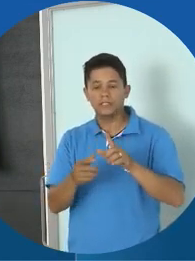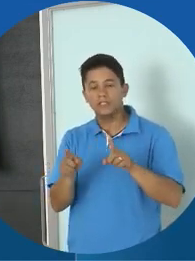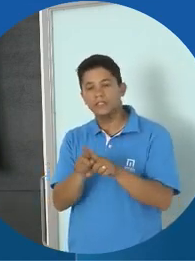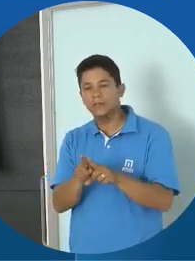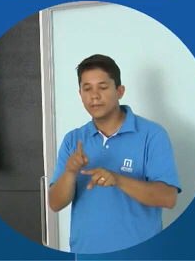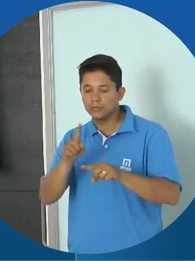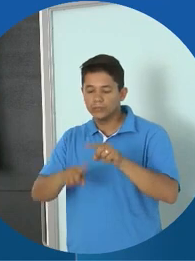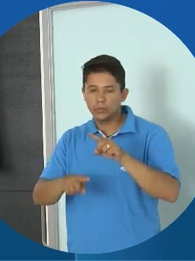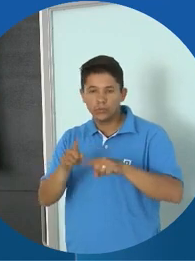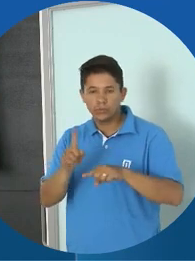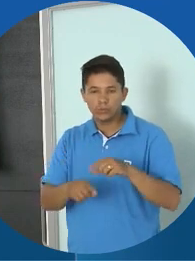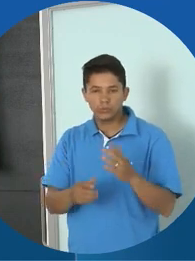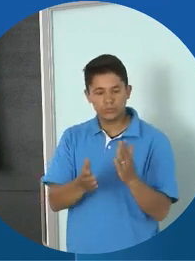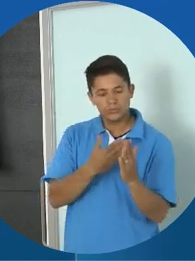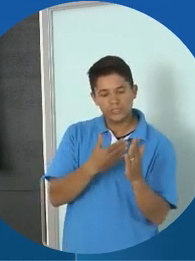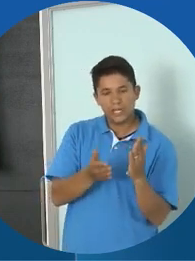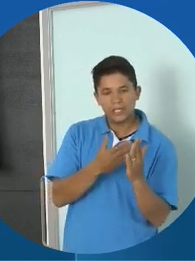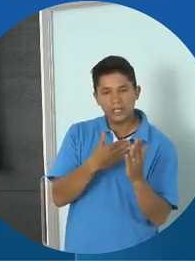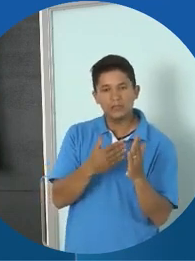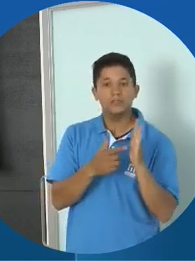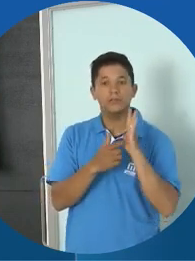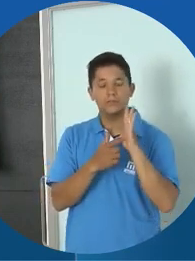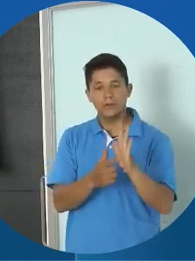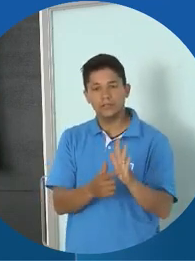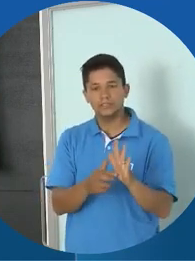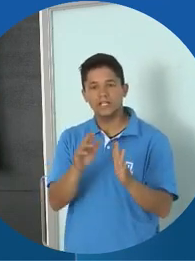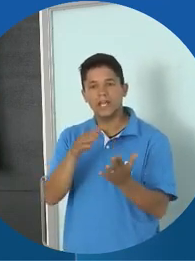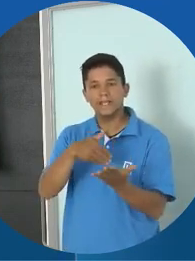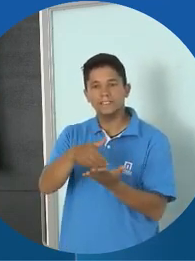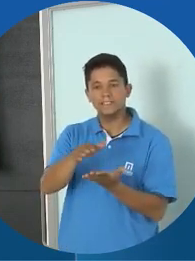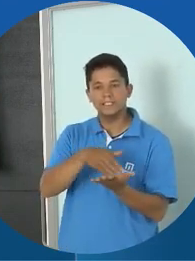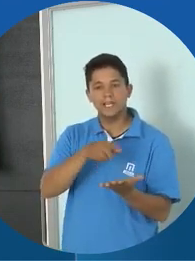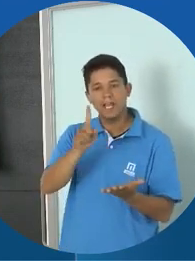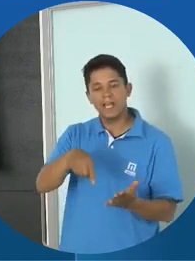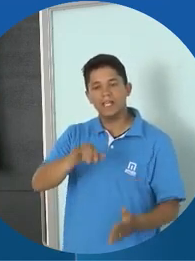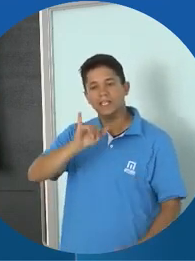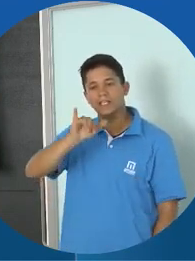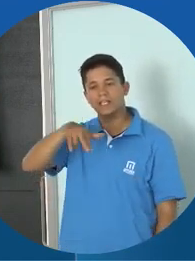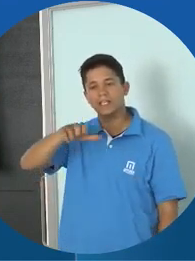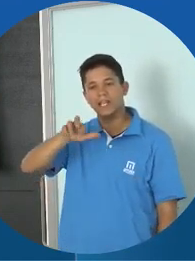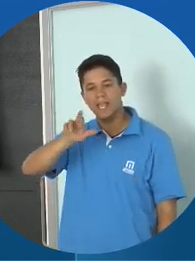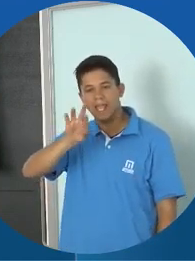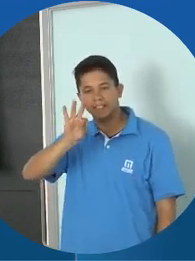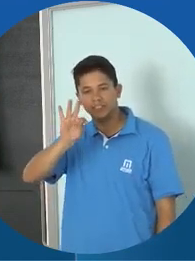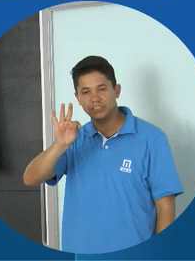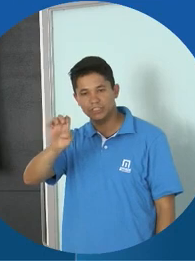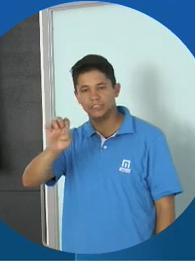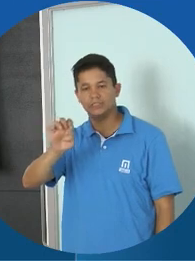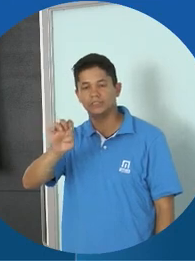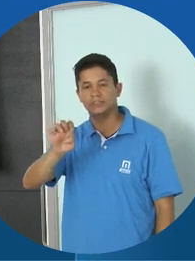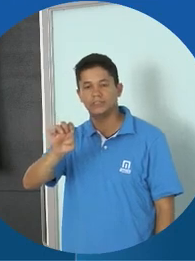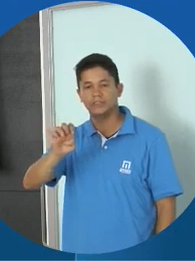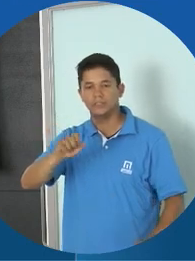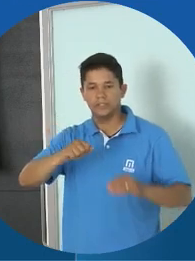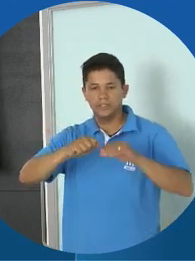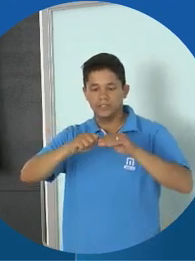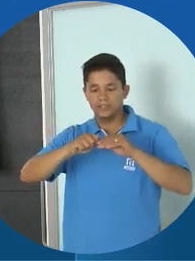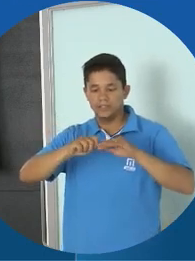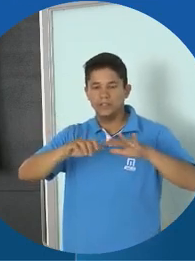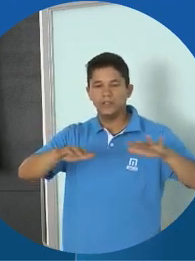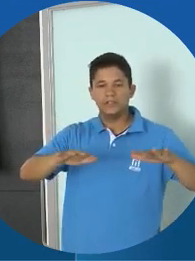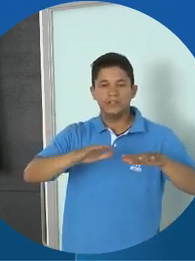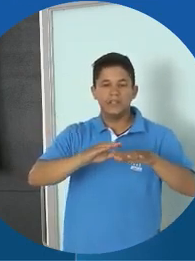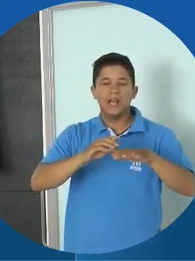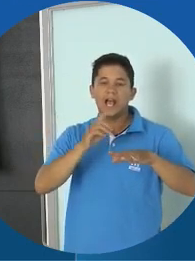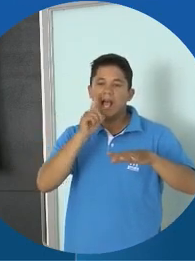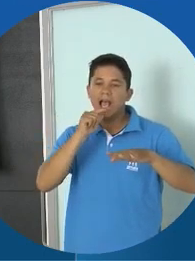tem, os catálogos, eles mostram que as resinas são inertes, não causam contaminação aos